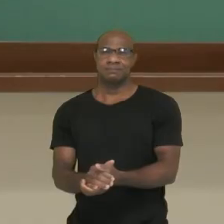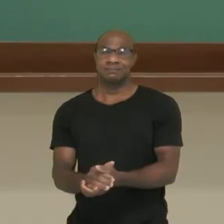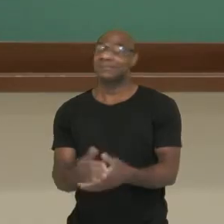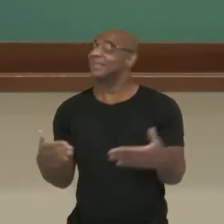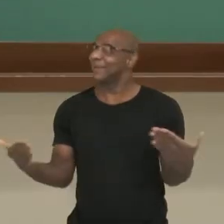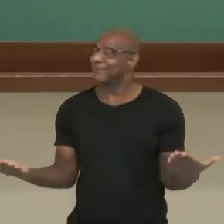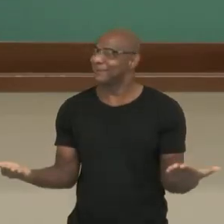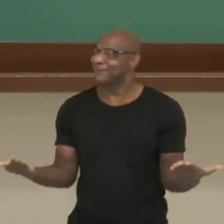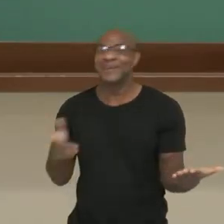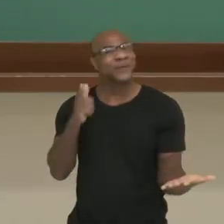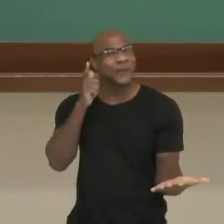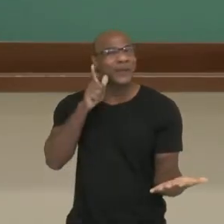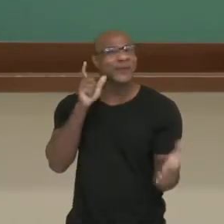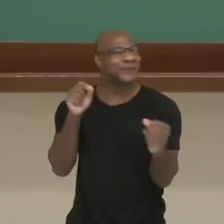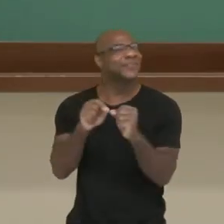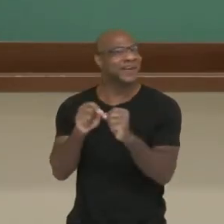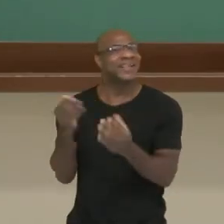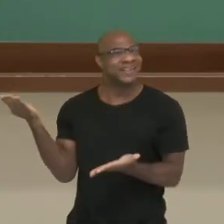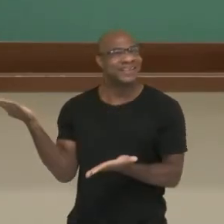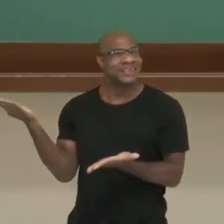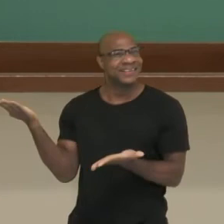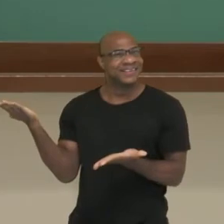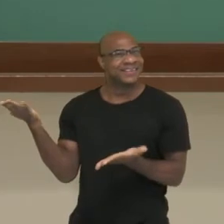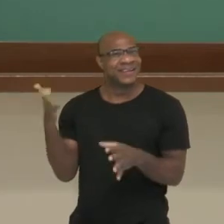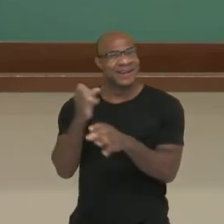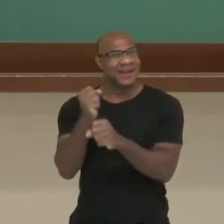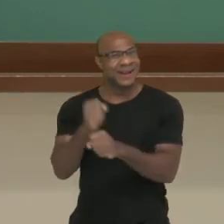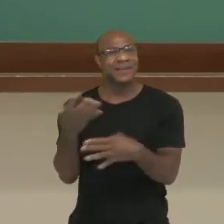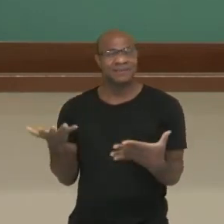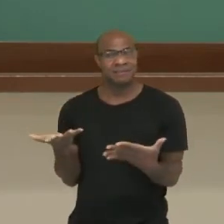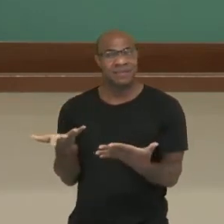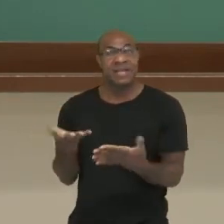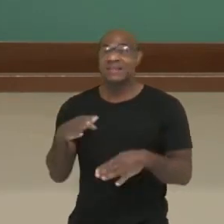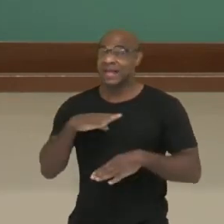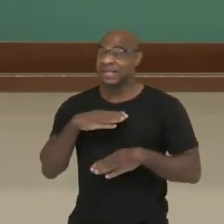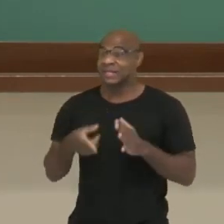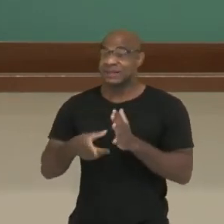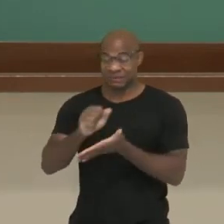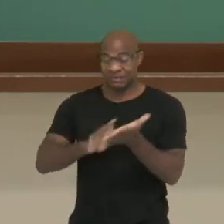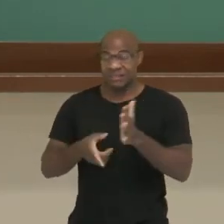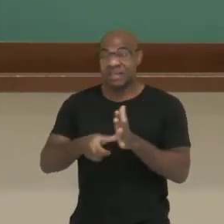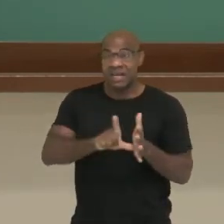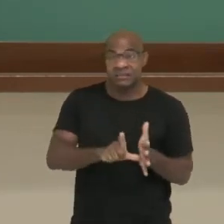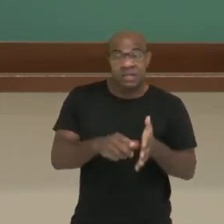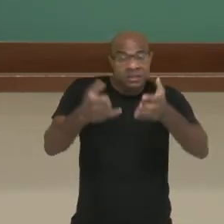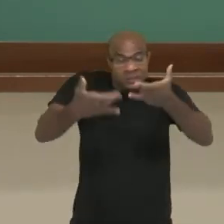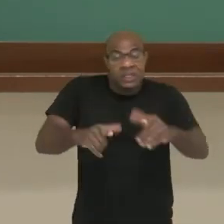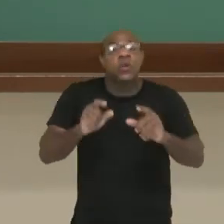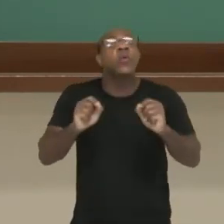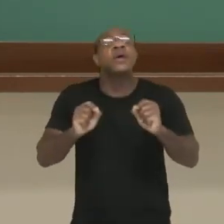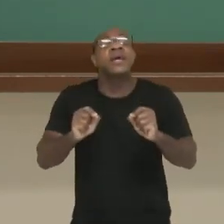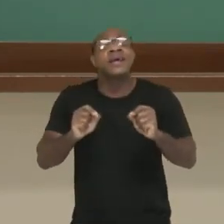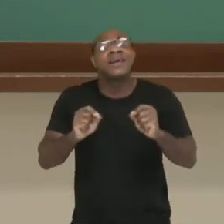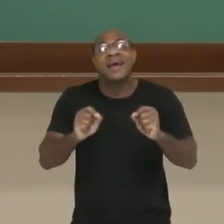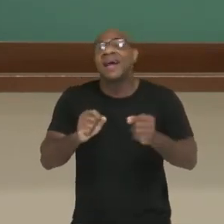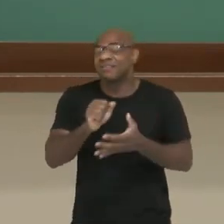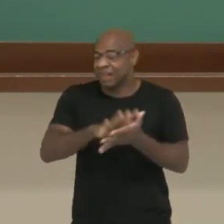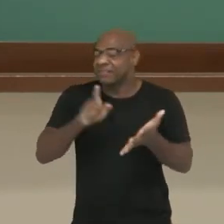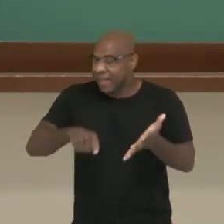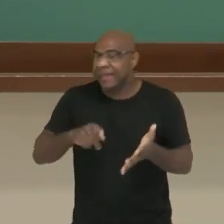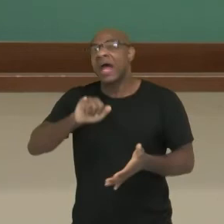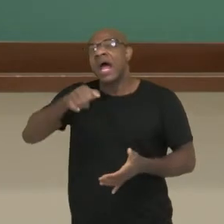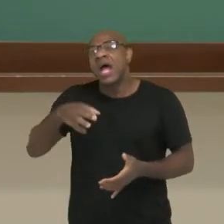E daí, conseguiu resolver esse problema? Na situação anterior, estávamos trabalhando juro simples e nesse daí